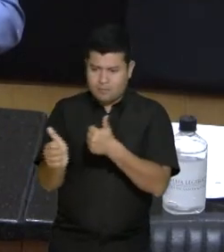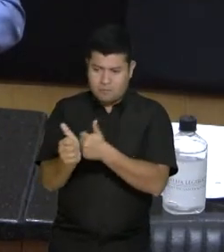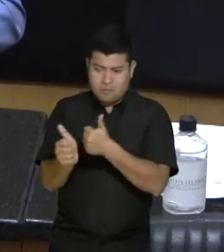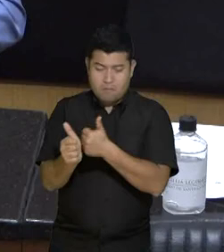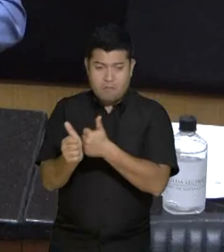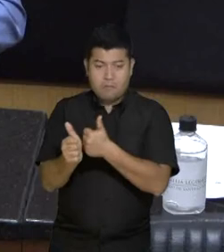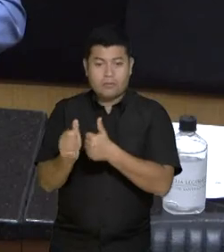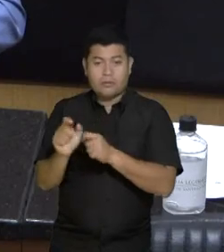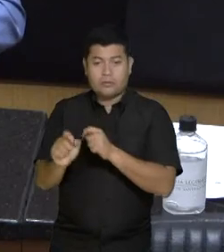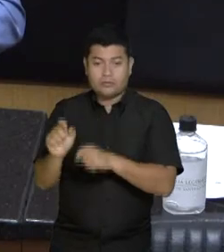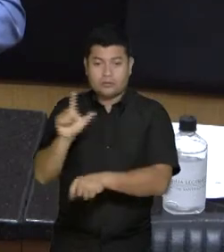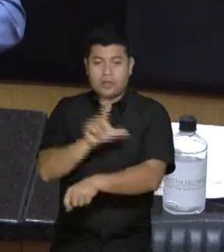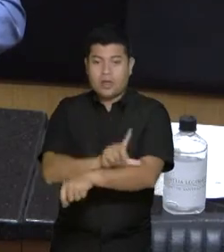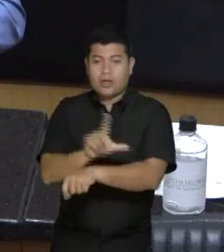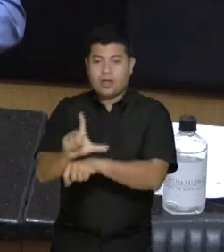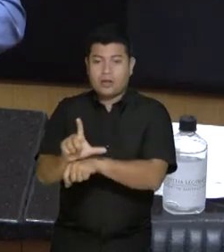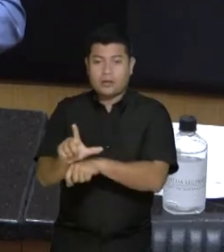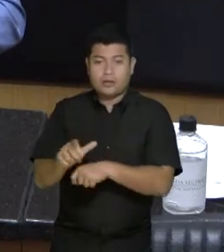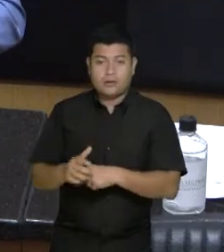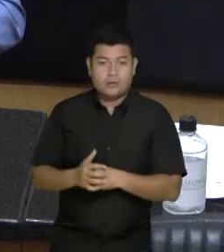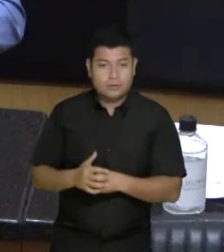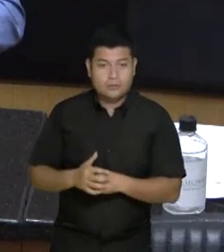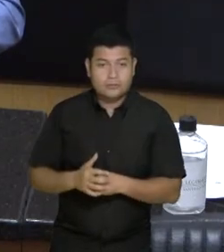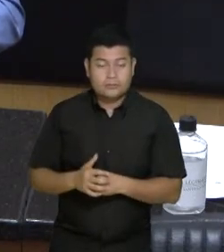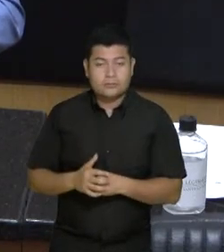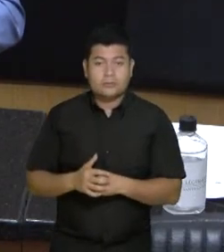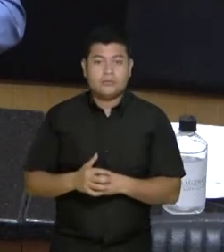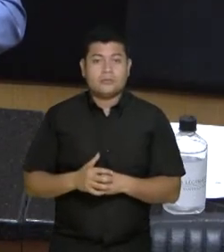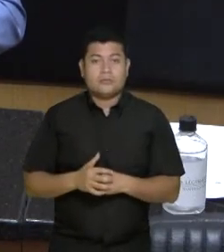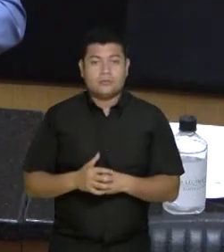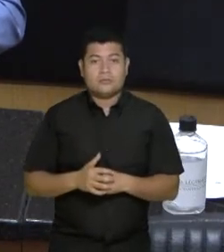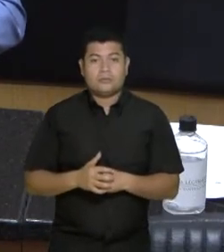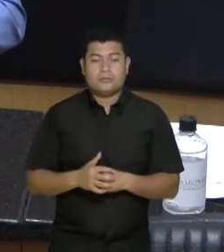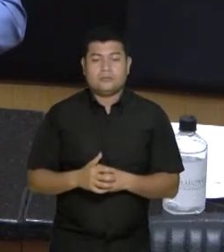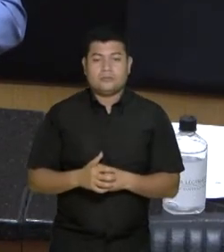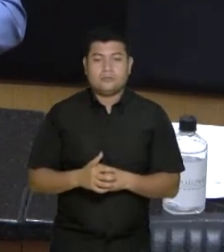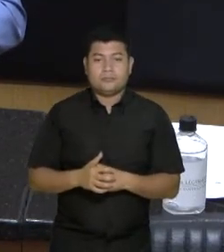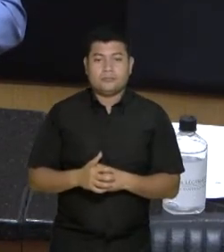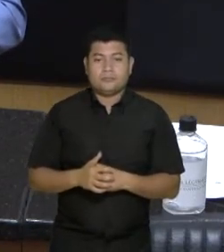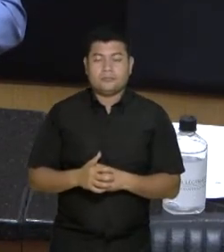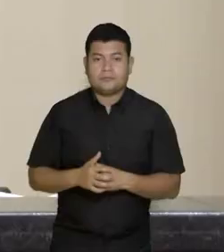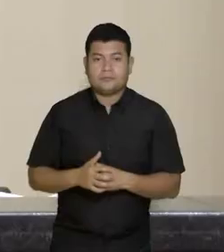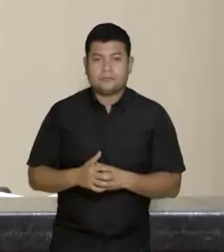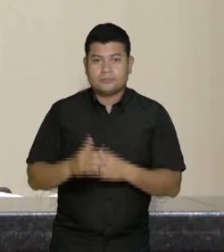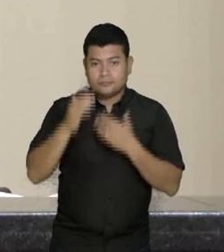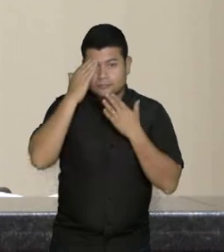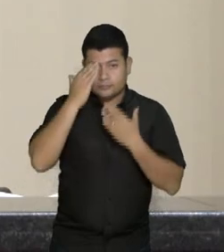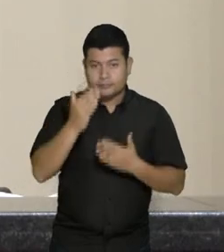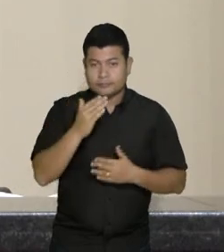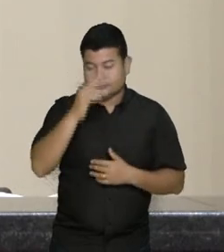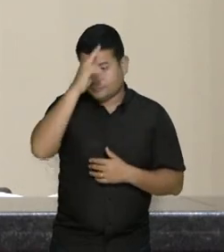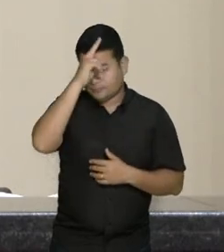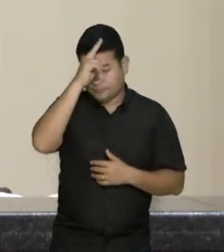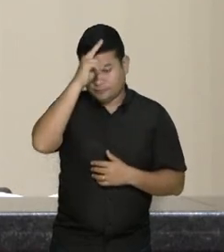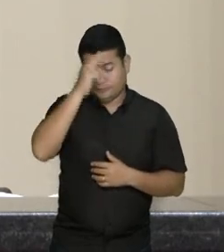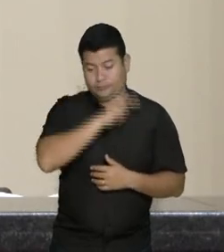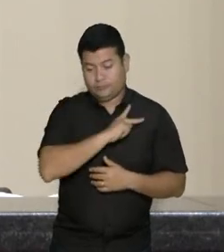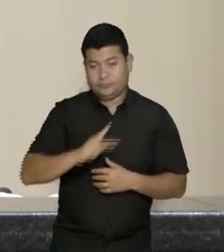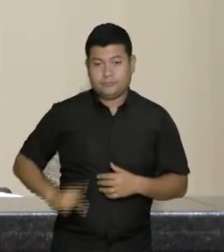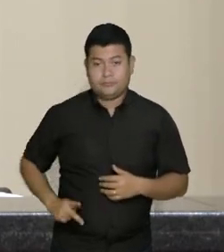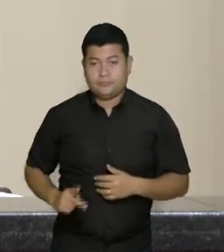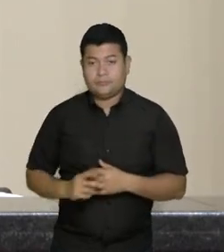também os municípios em volta ali fazem festa bonita. Obrigado, senhor presidente. Obrigado,